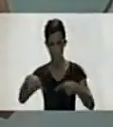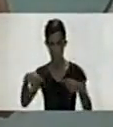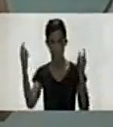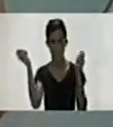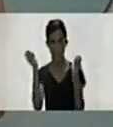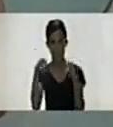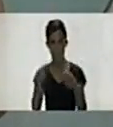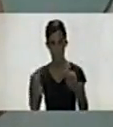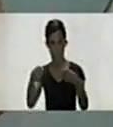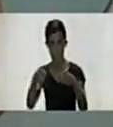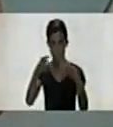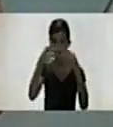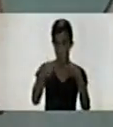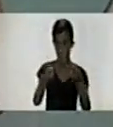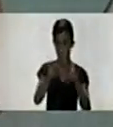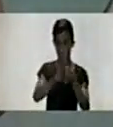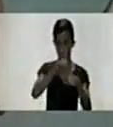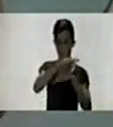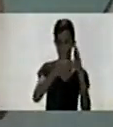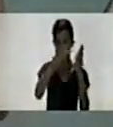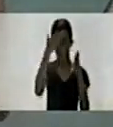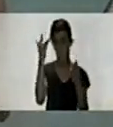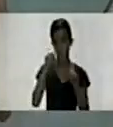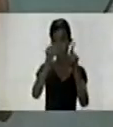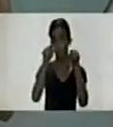político é capaz de enfrentar a tudo e a todos?